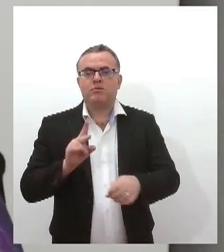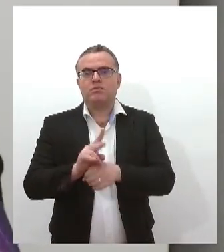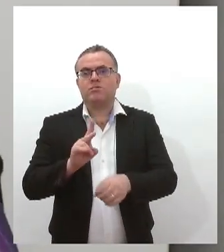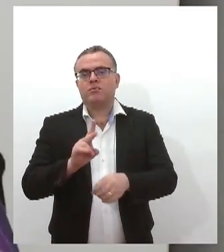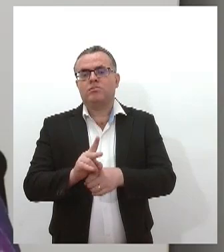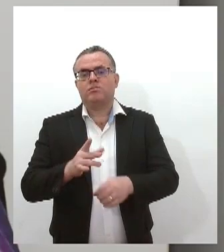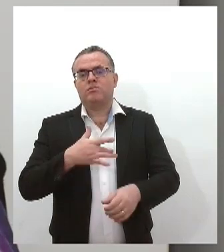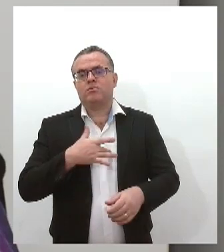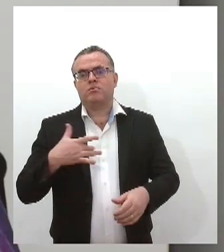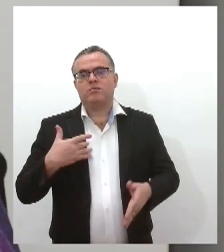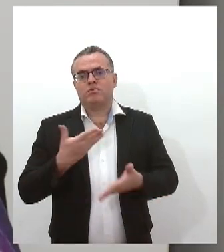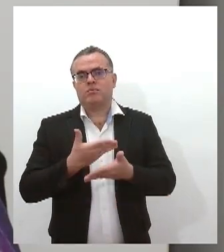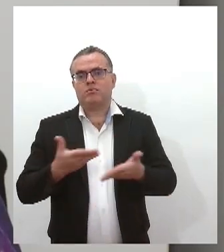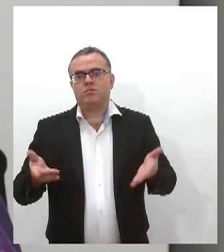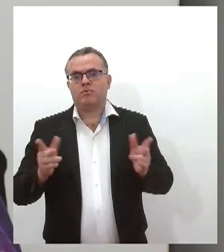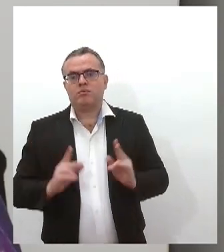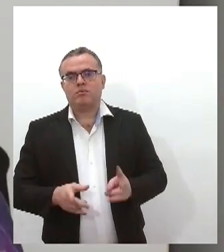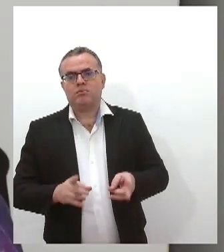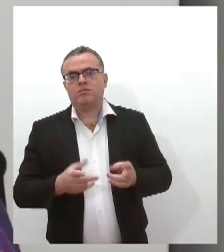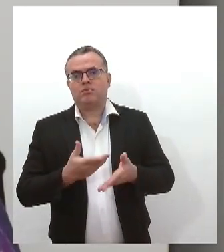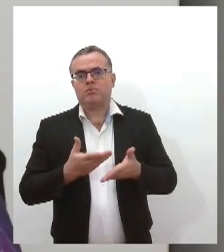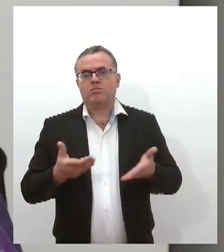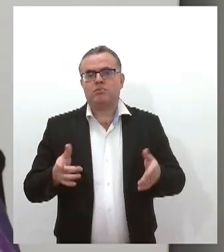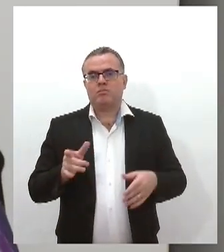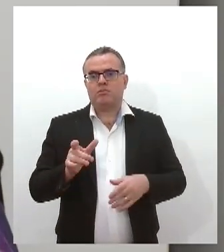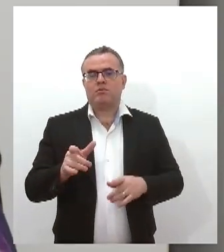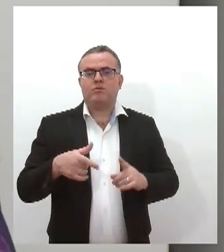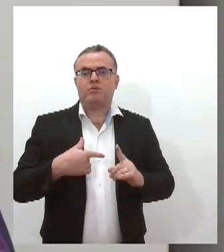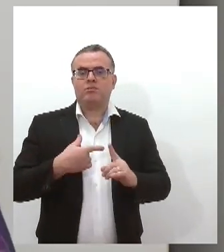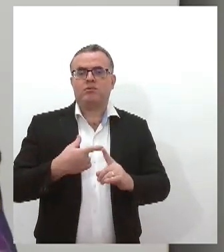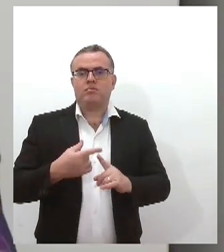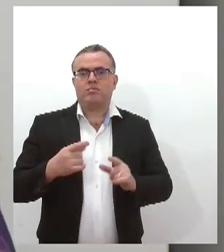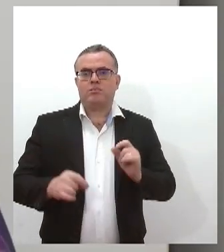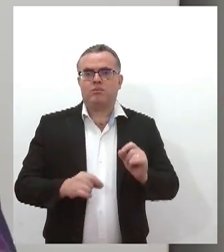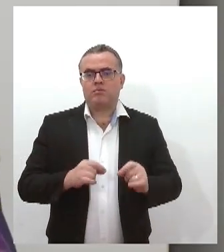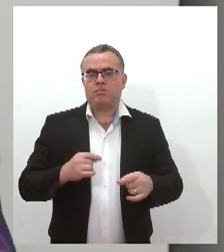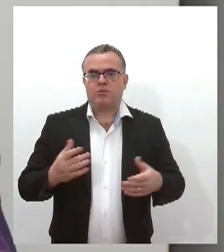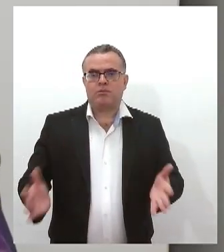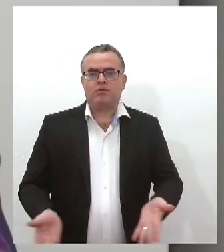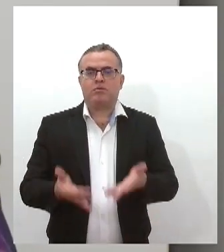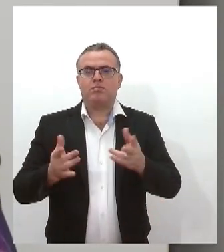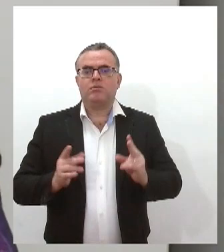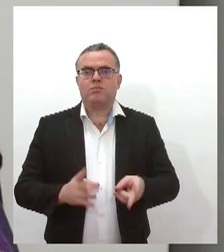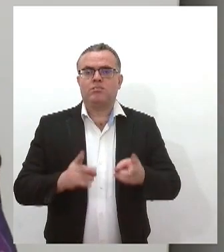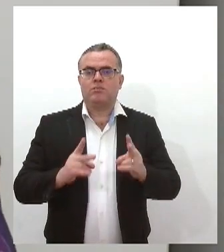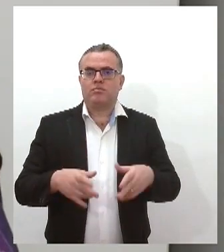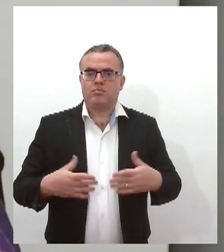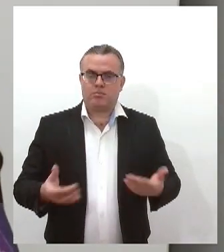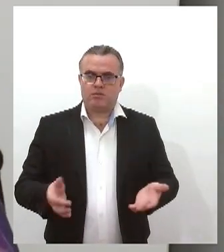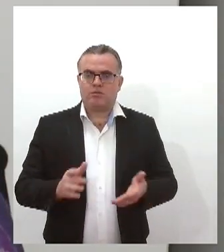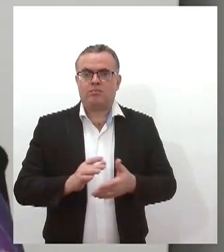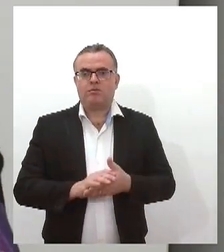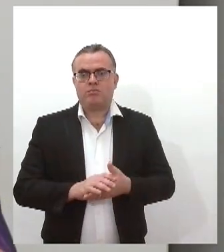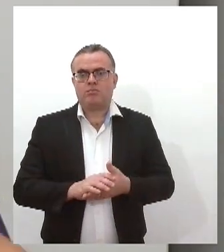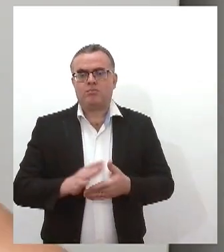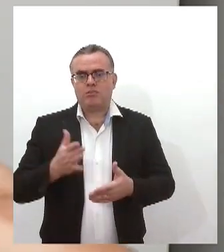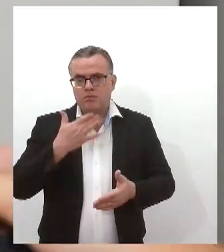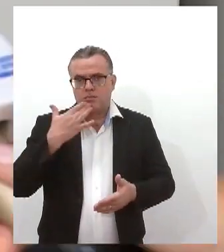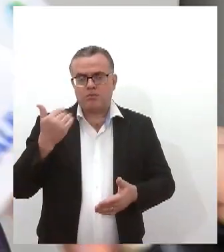sem dúvida. Esse cartão dá uma influência nesse aspecto de melhorar a qualidade de